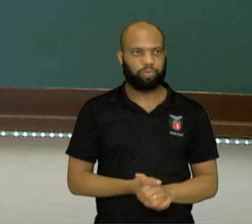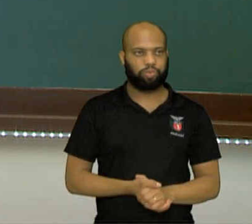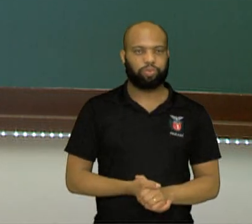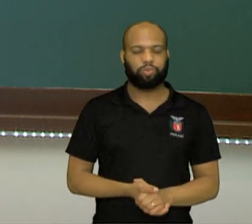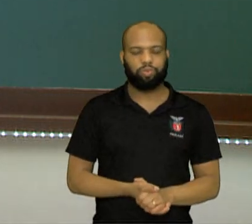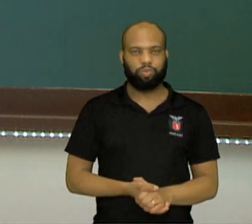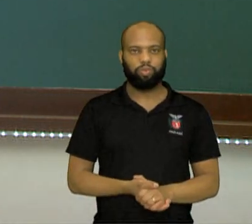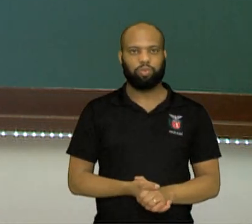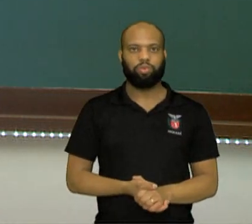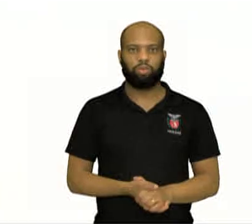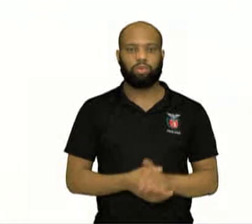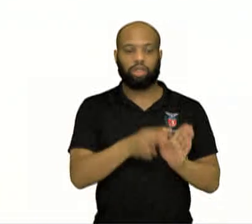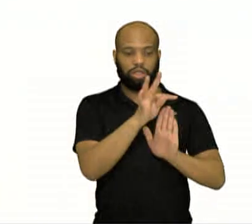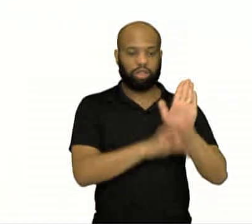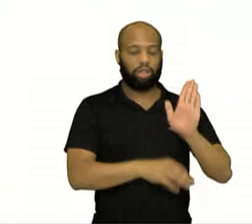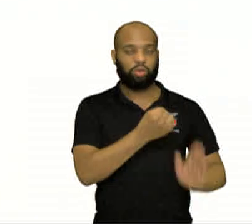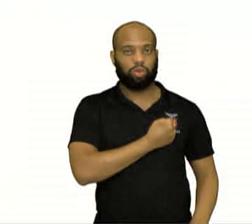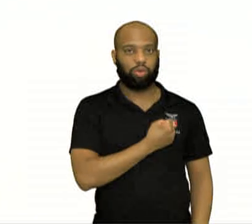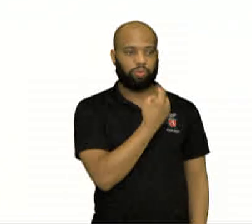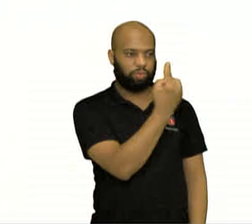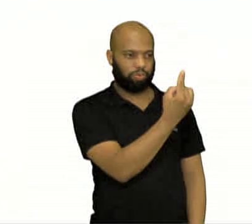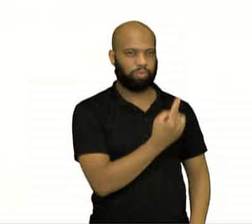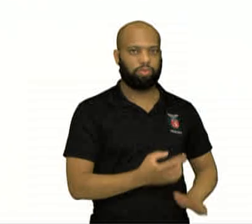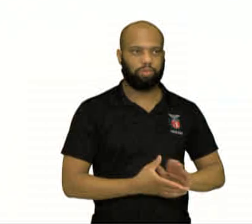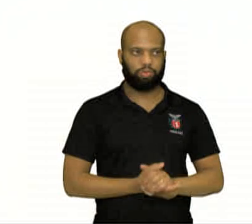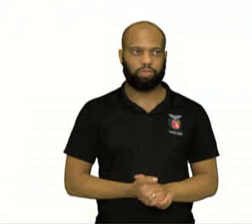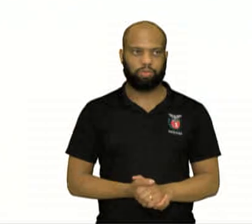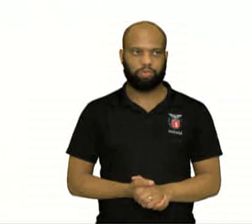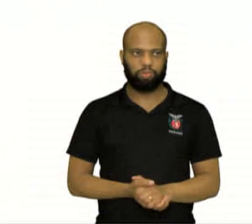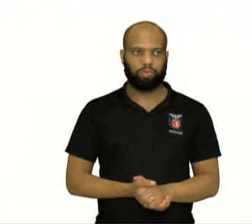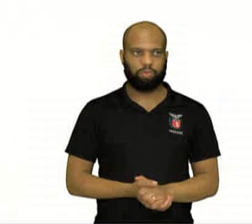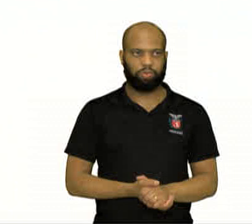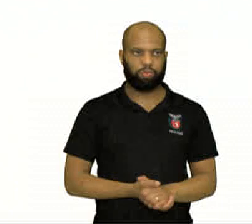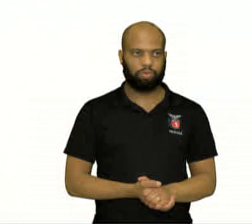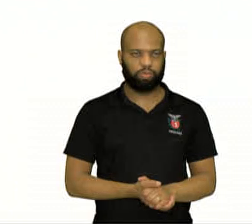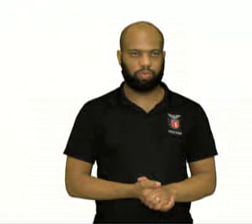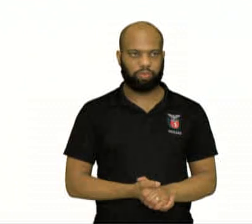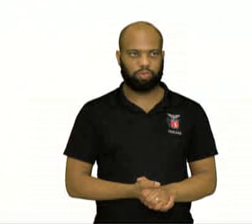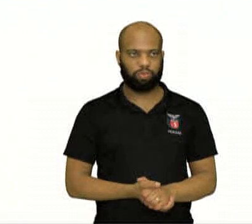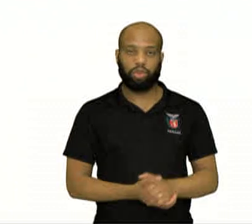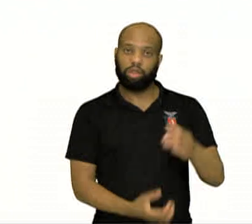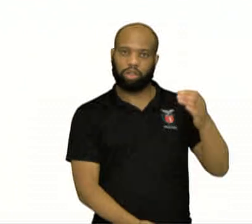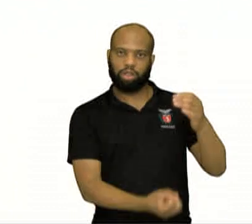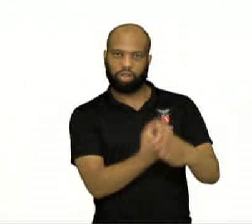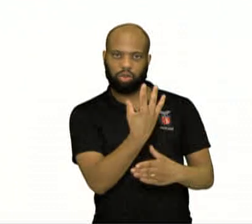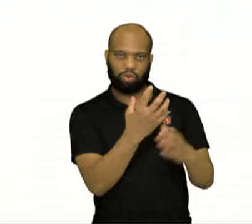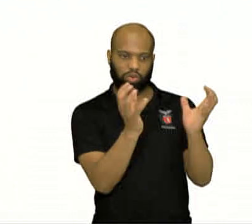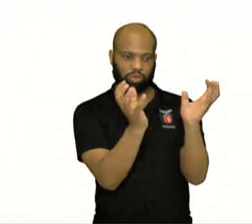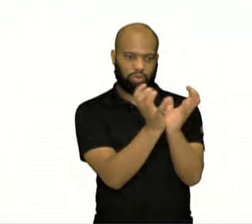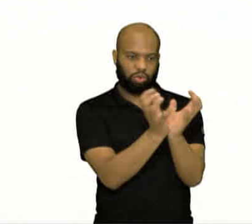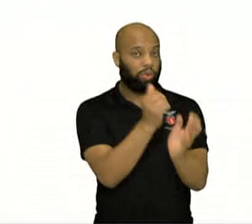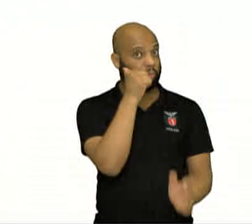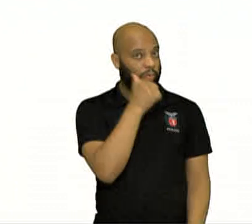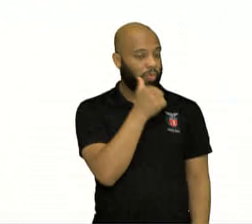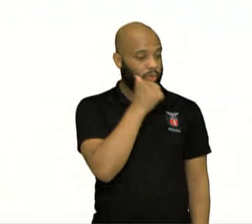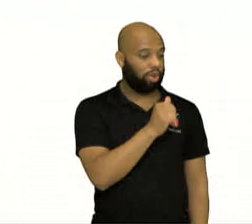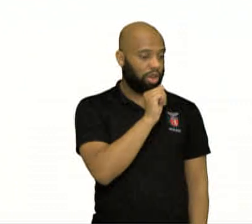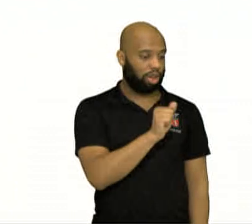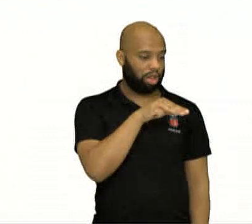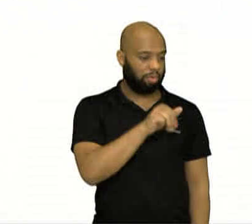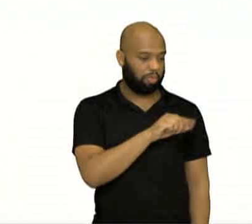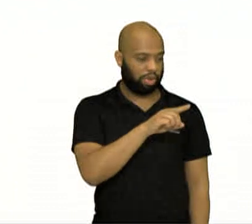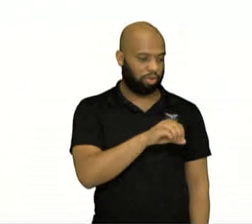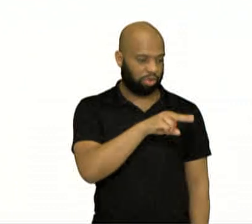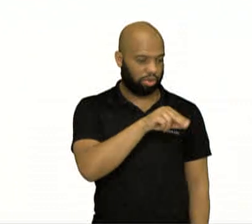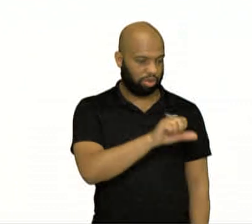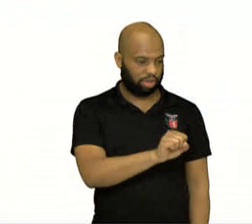comigo Olha lá fragmento 1 a origem da Amazon das Amazonas é